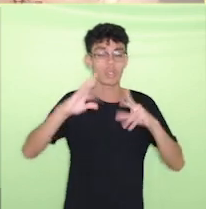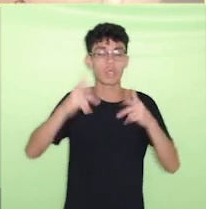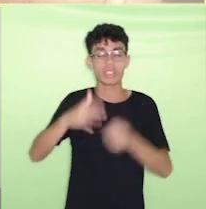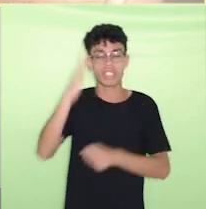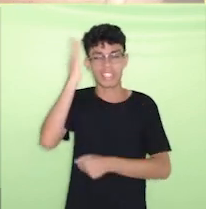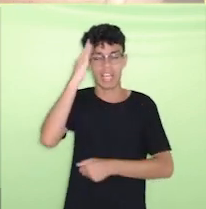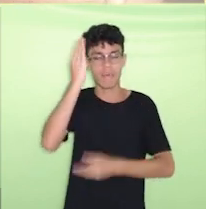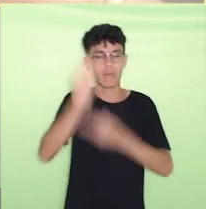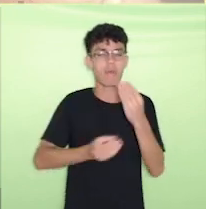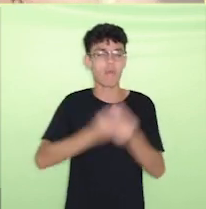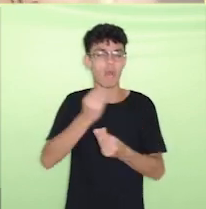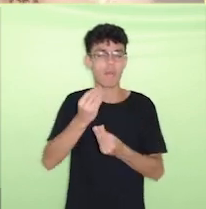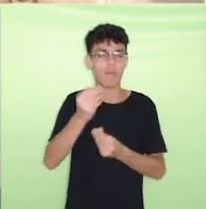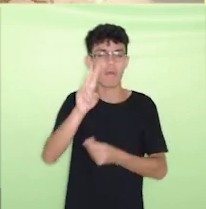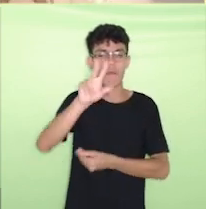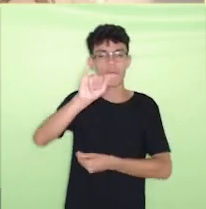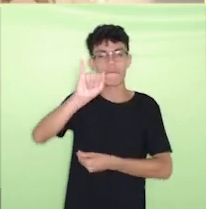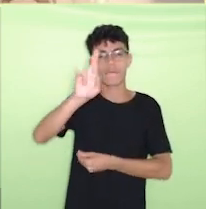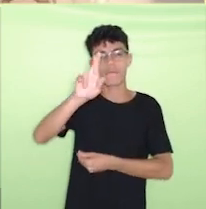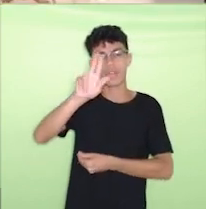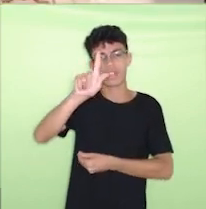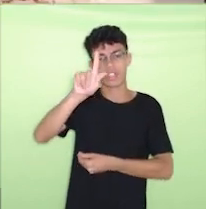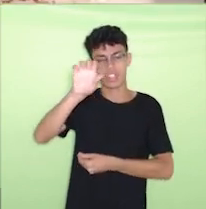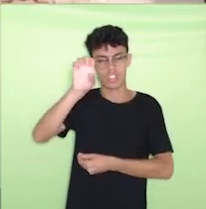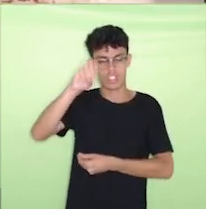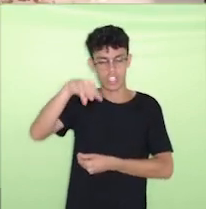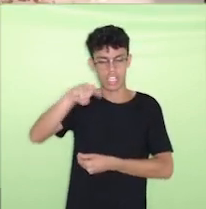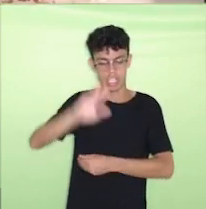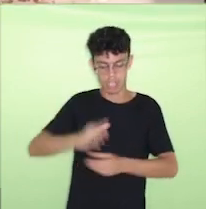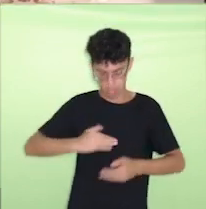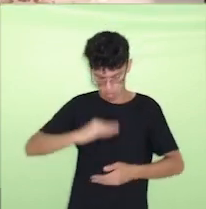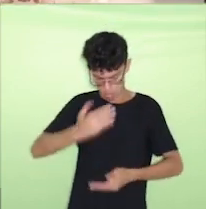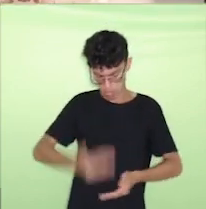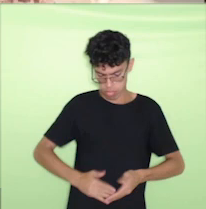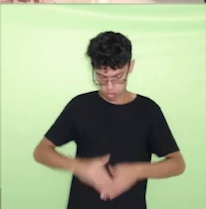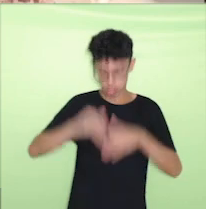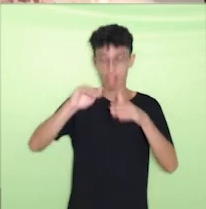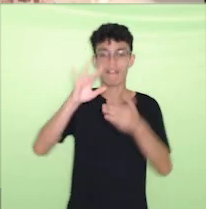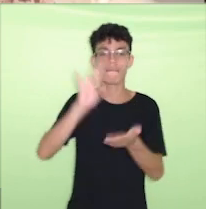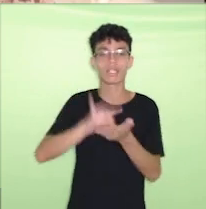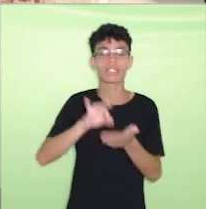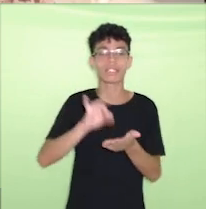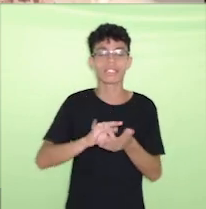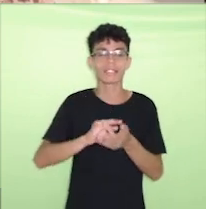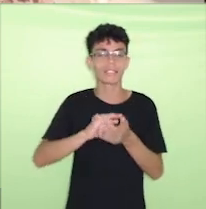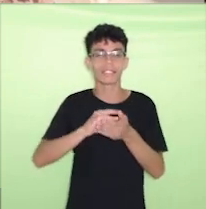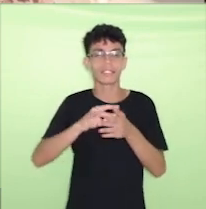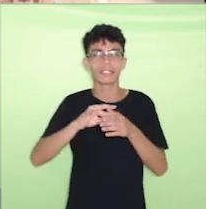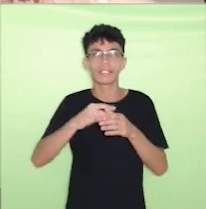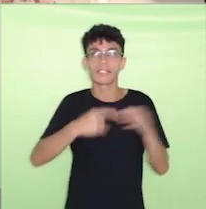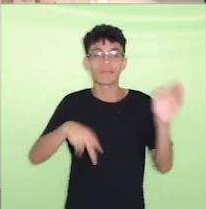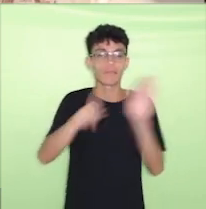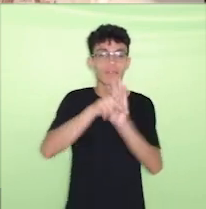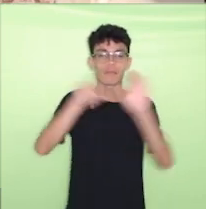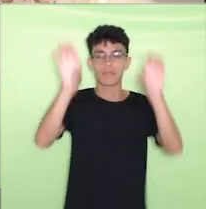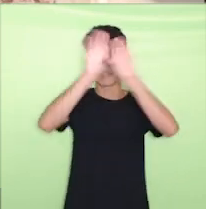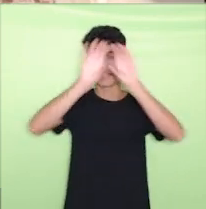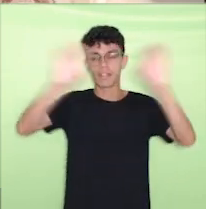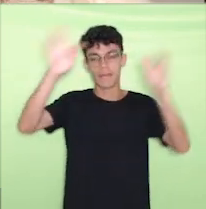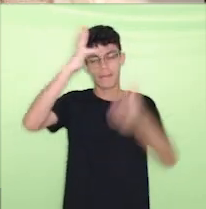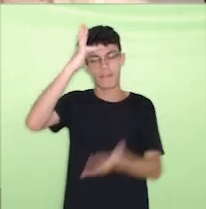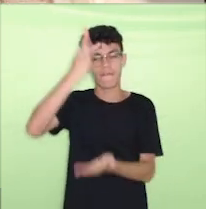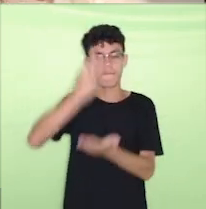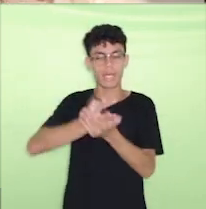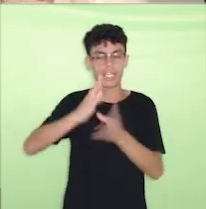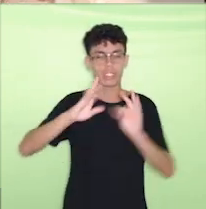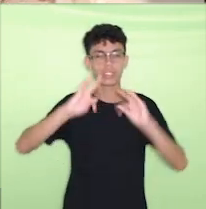impossível ser virgem e dar à luz. Há verdades imutáveis, divinas. Aos poucos, pela fé, todas